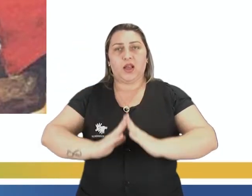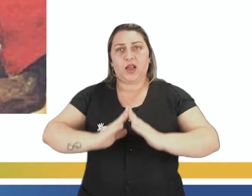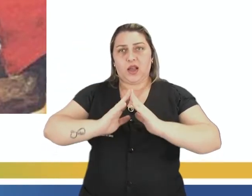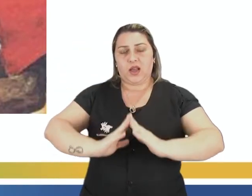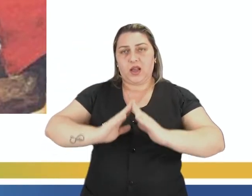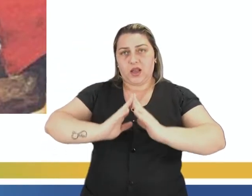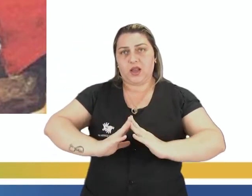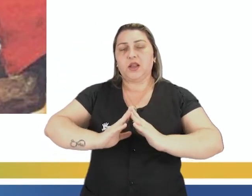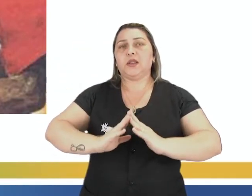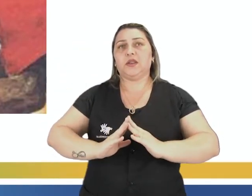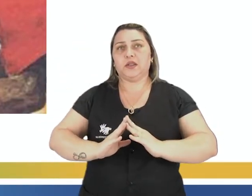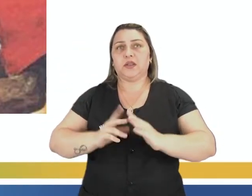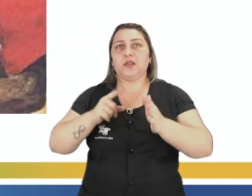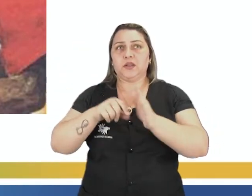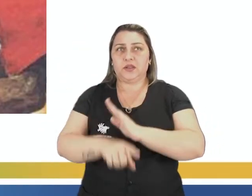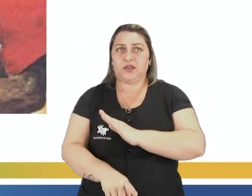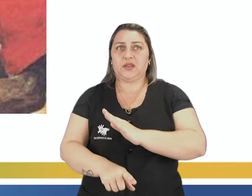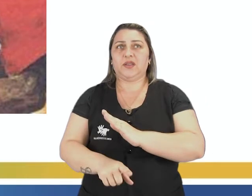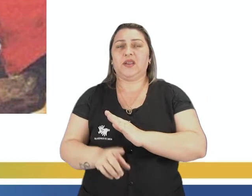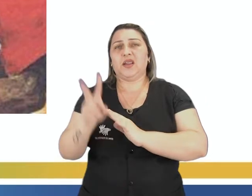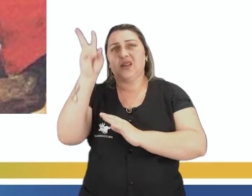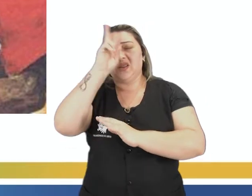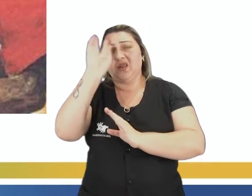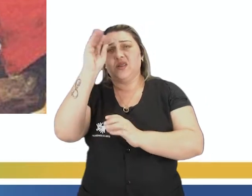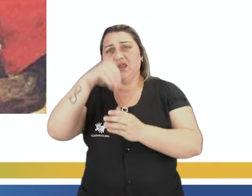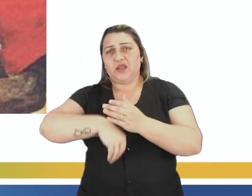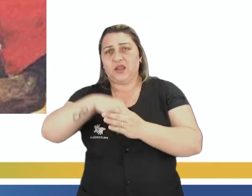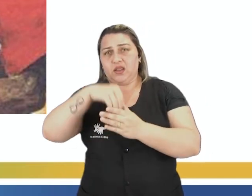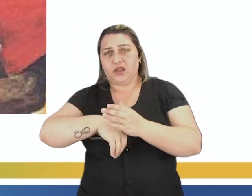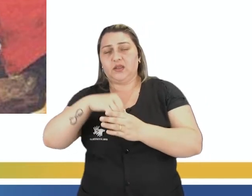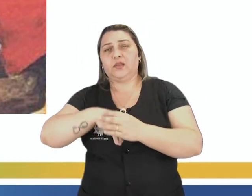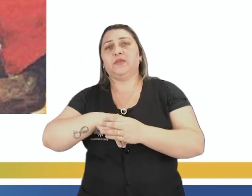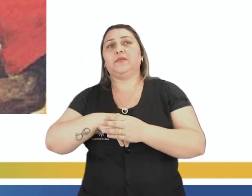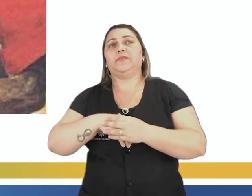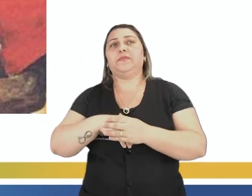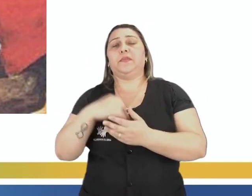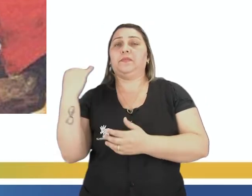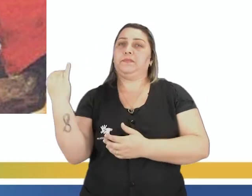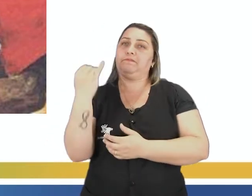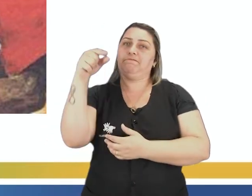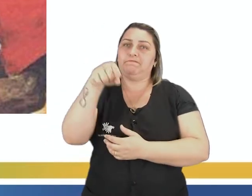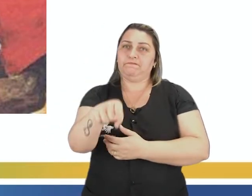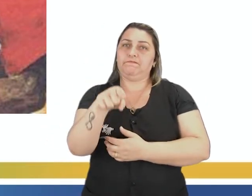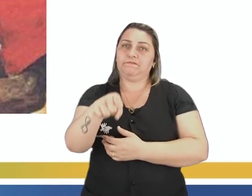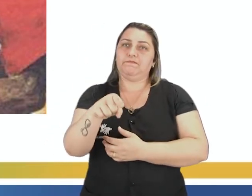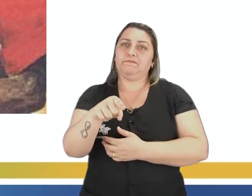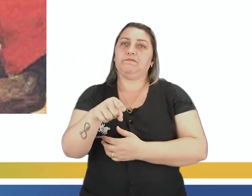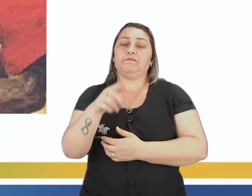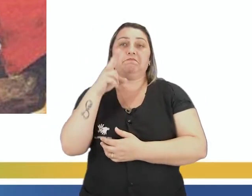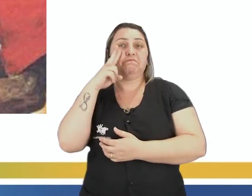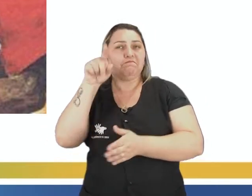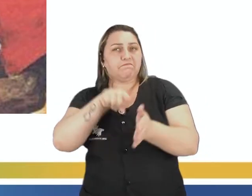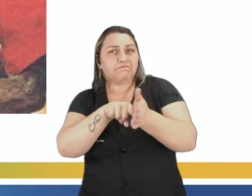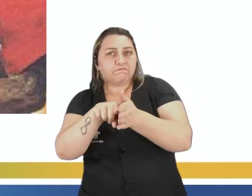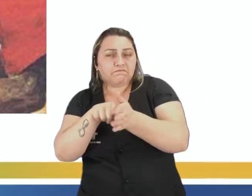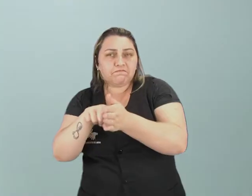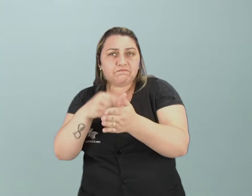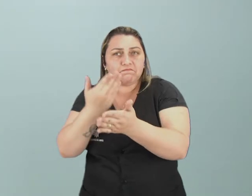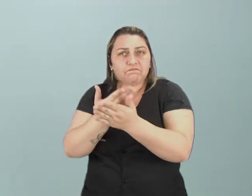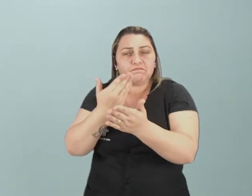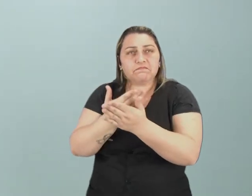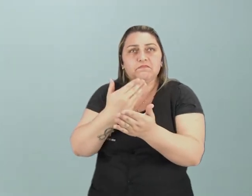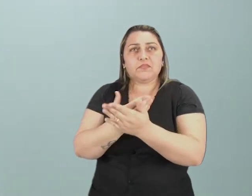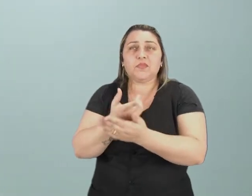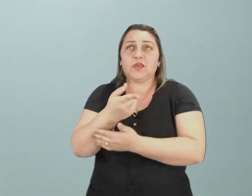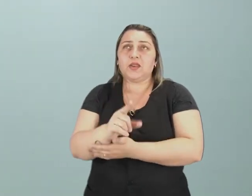esses casos específicos, temos muitas histórias dentro desses casos específicos, é importante você dar uma olhada, tá? Não quer